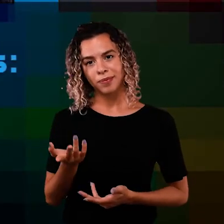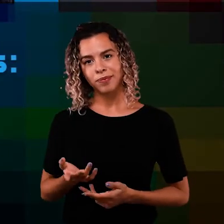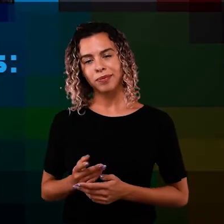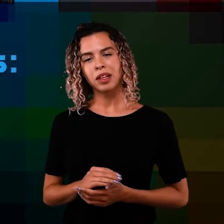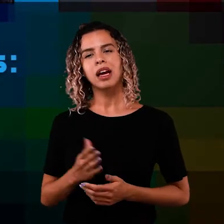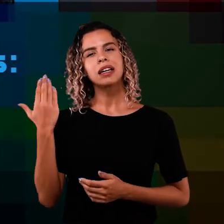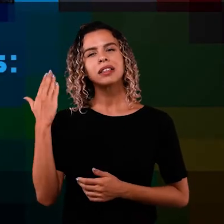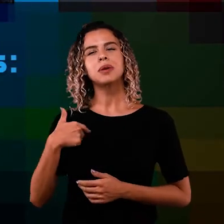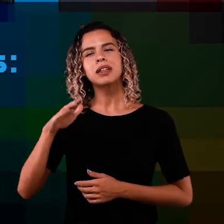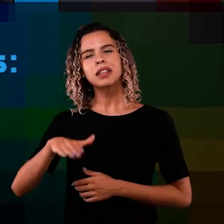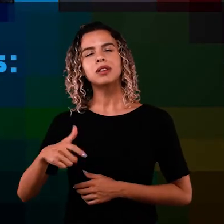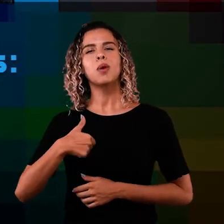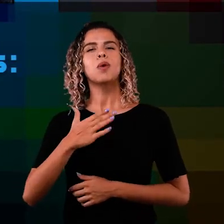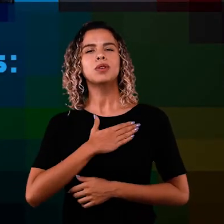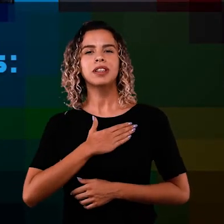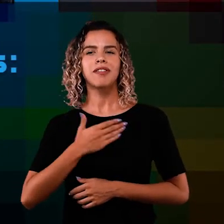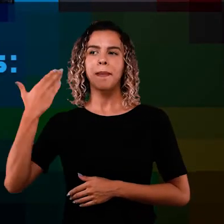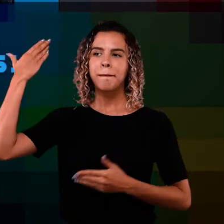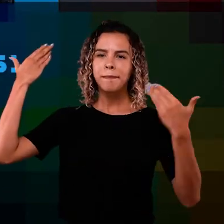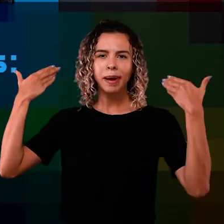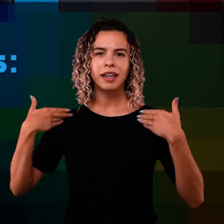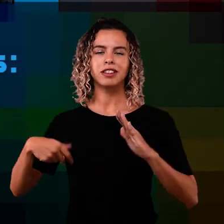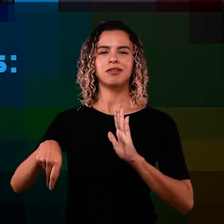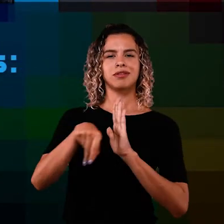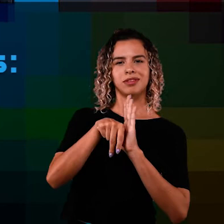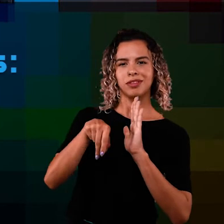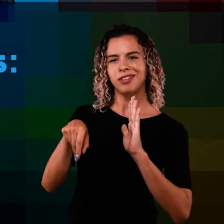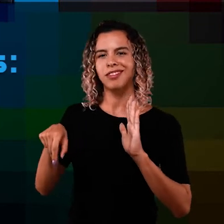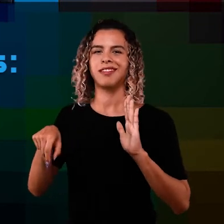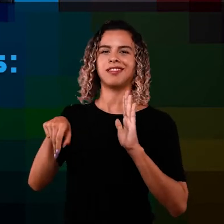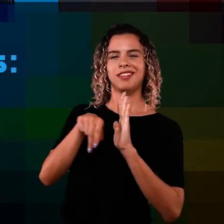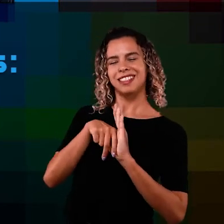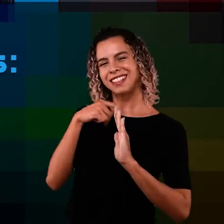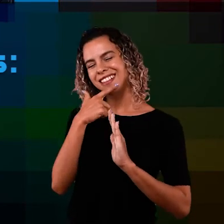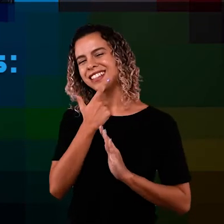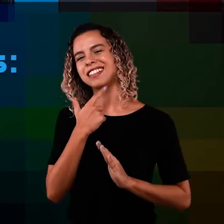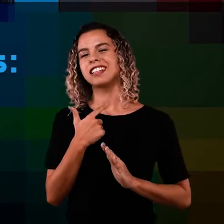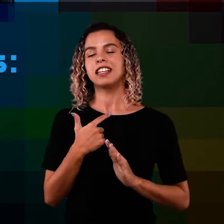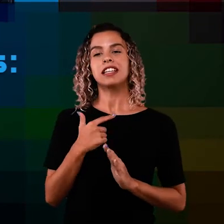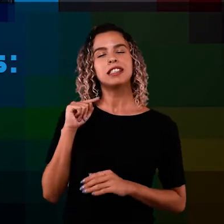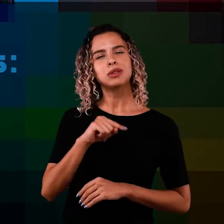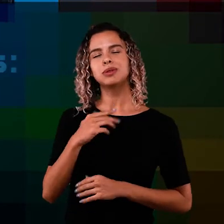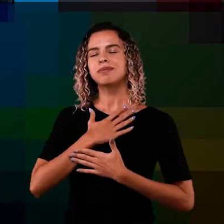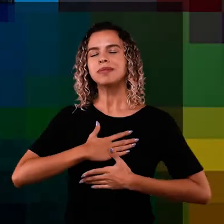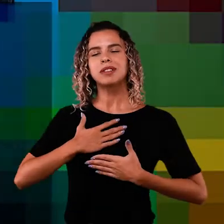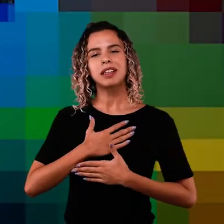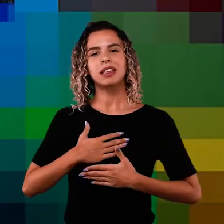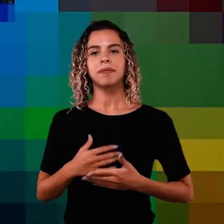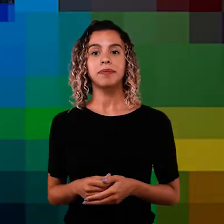@a_menina_neurodiversa. O que eu gostava muito na infância era de ficar batendo com as costas na parede, assim, várias vezes. Eu ria, ficava feliz, aquilo me